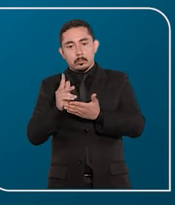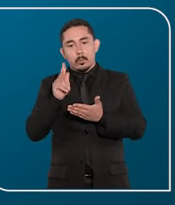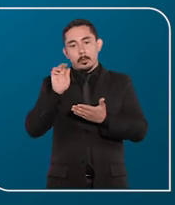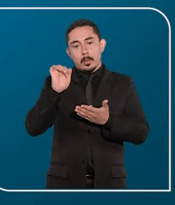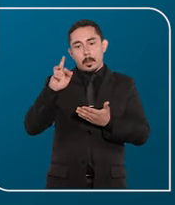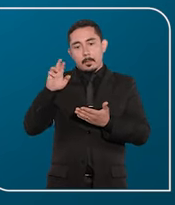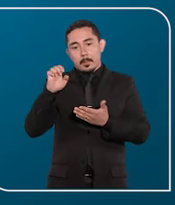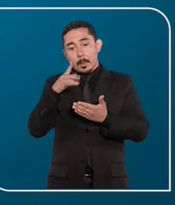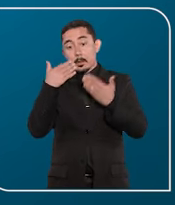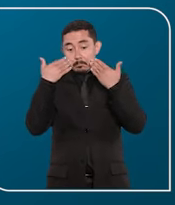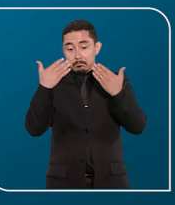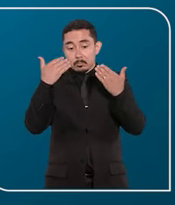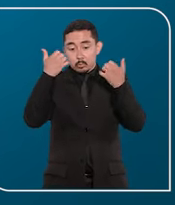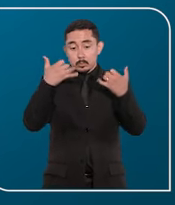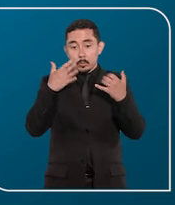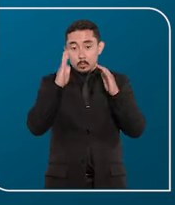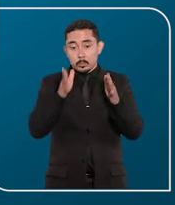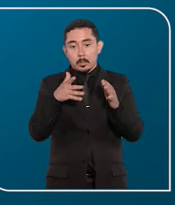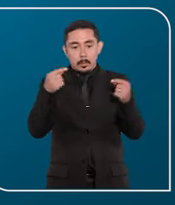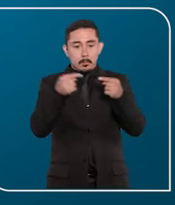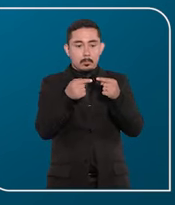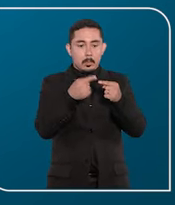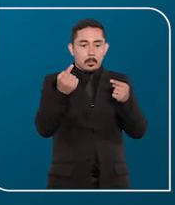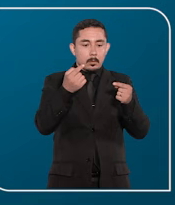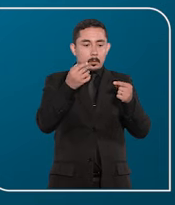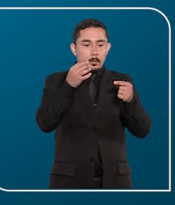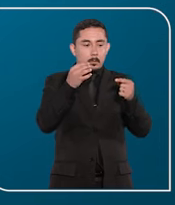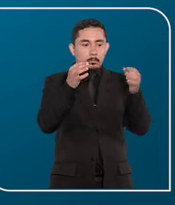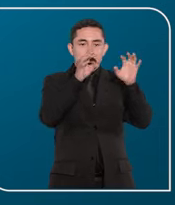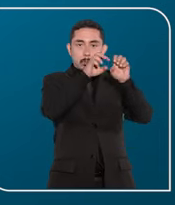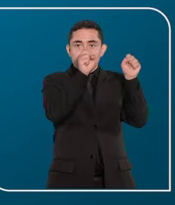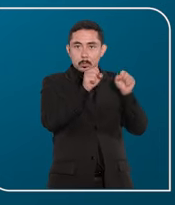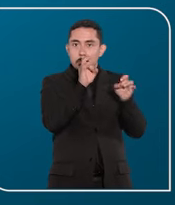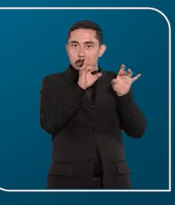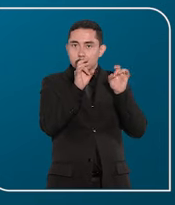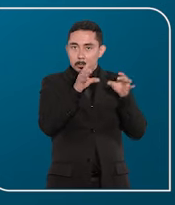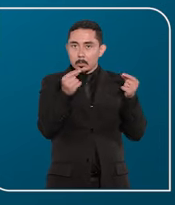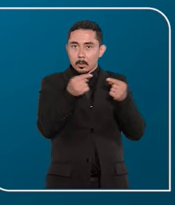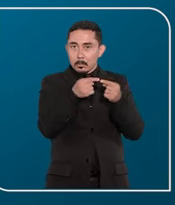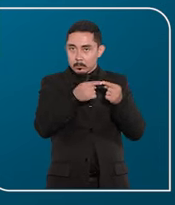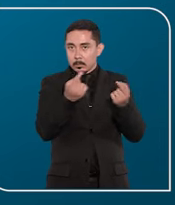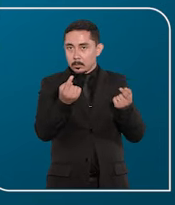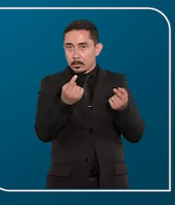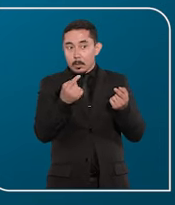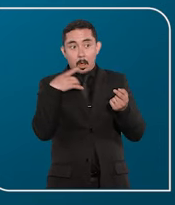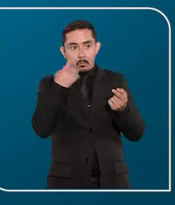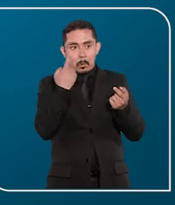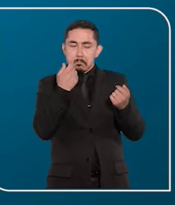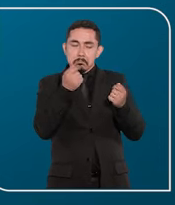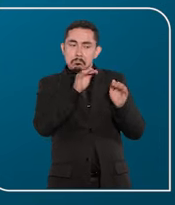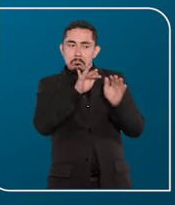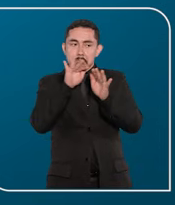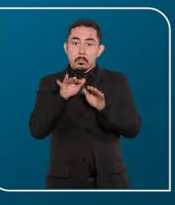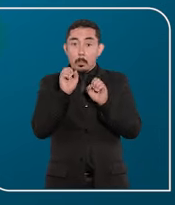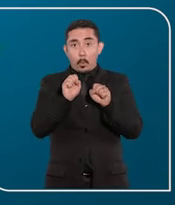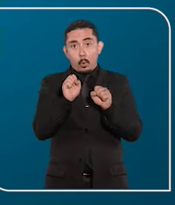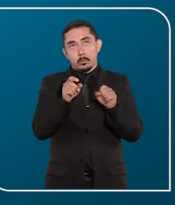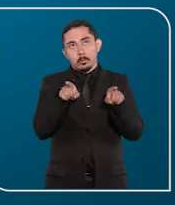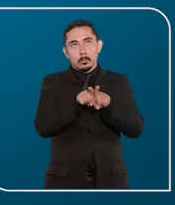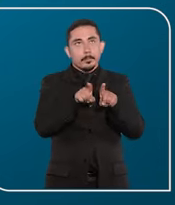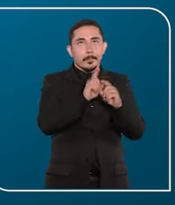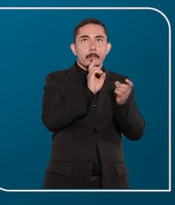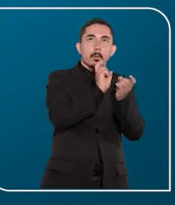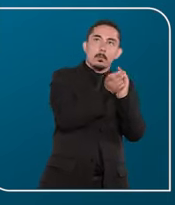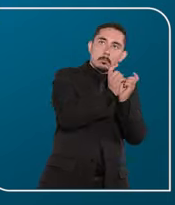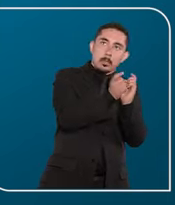questão dos juizados especiais, onde não é necessário o advogado. A gente podia trazer também o processo administrativo, poderia